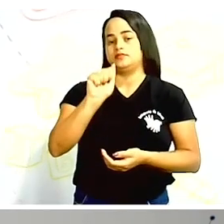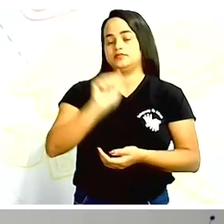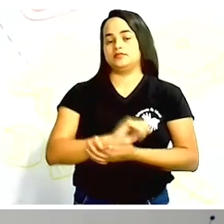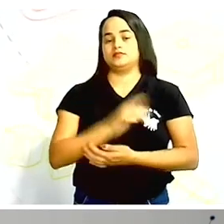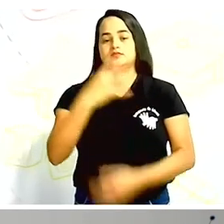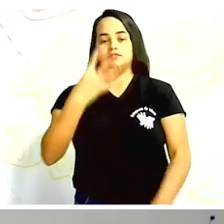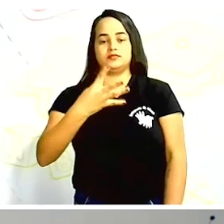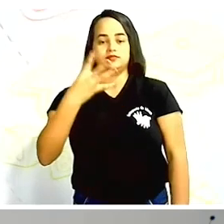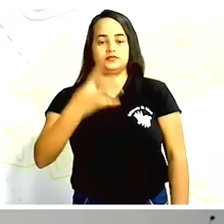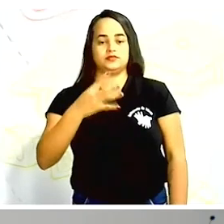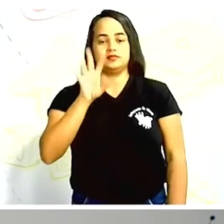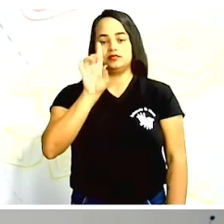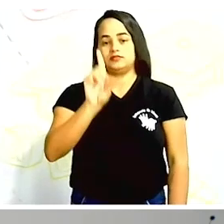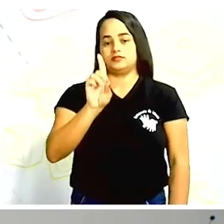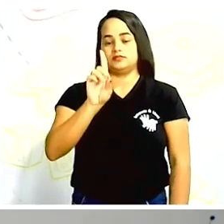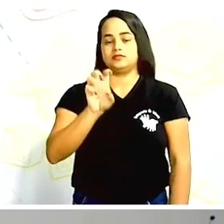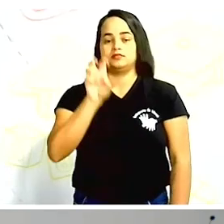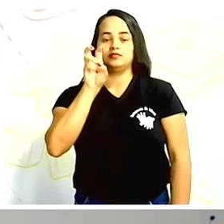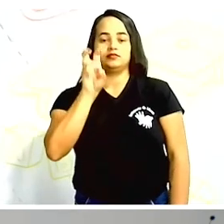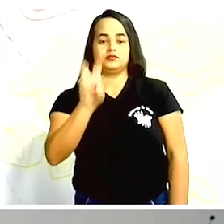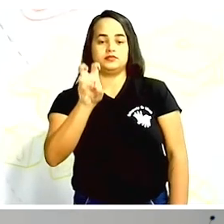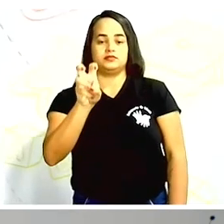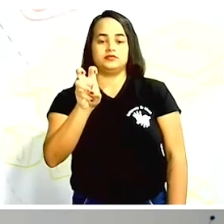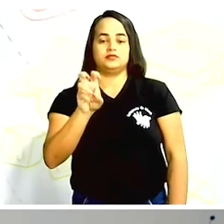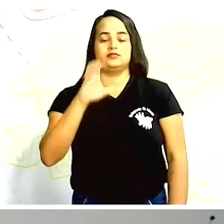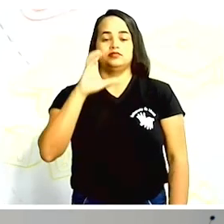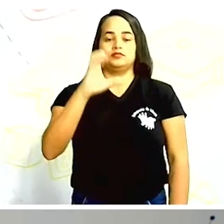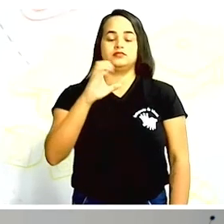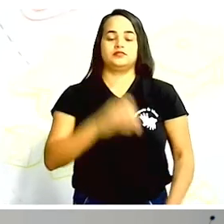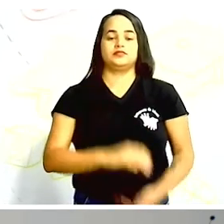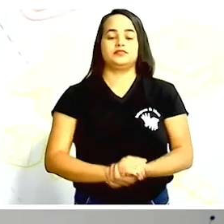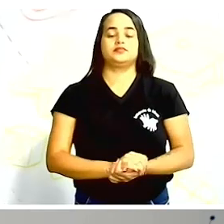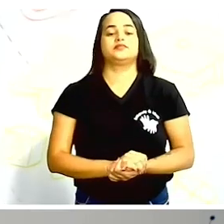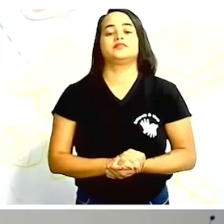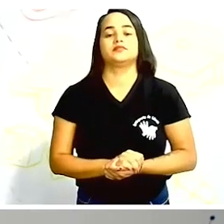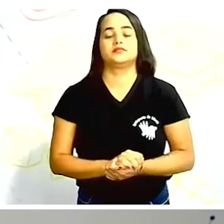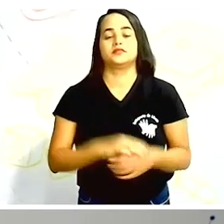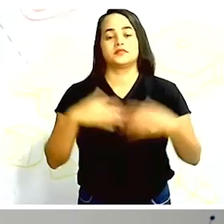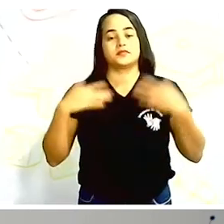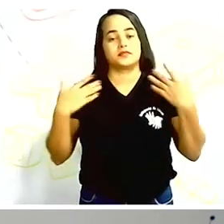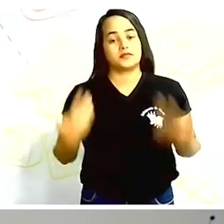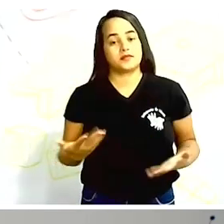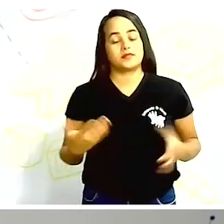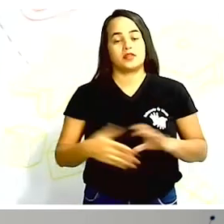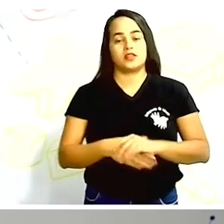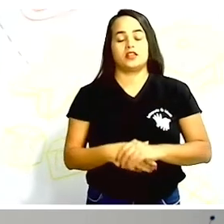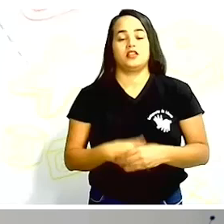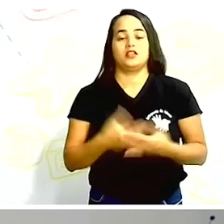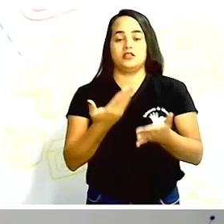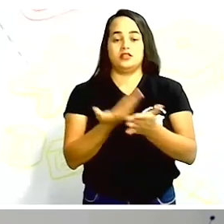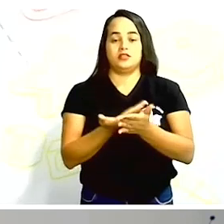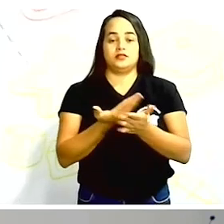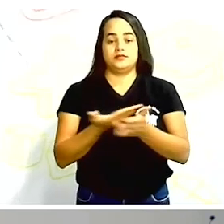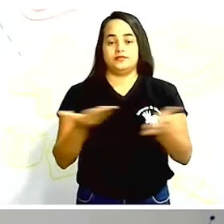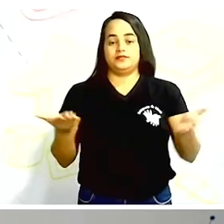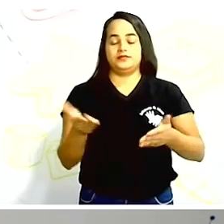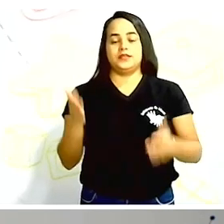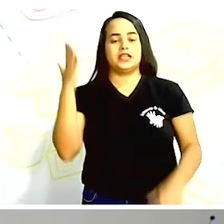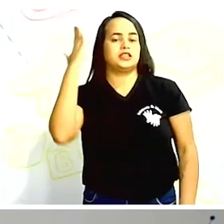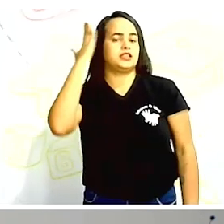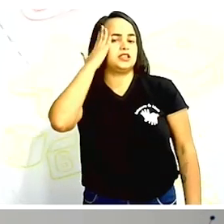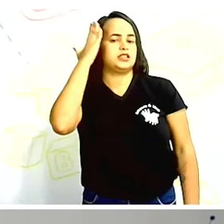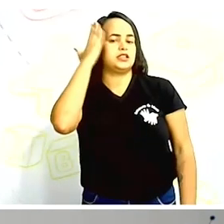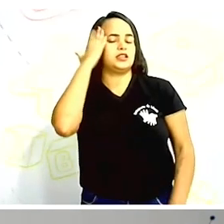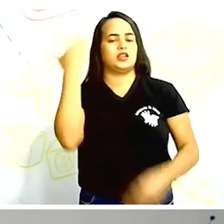A. A quarta é a D. E na quinta, a alternativa C. Bem, pessoal, na aula de hoje, a gente vai entender como